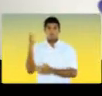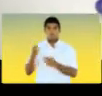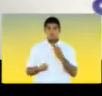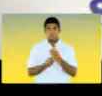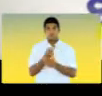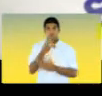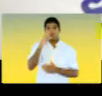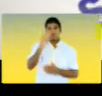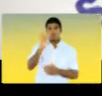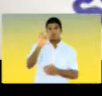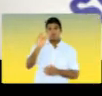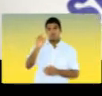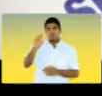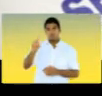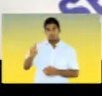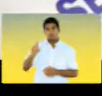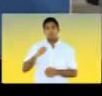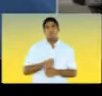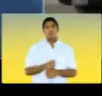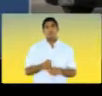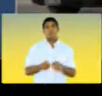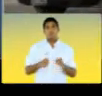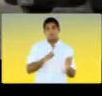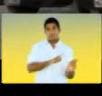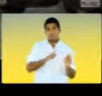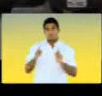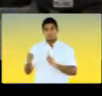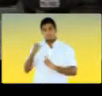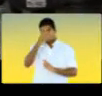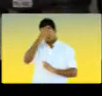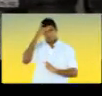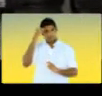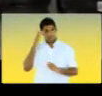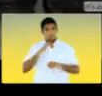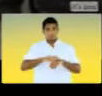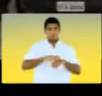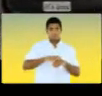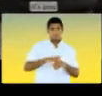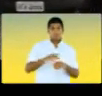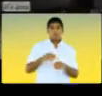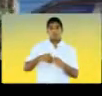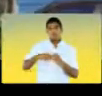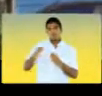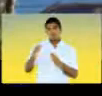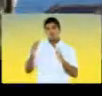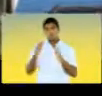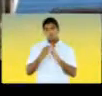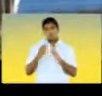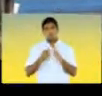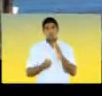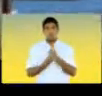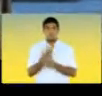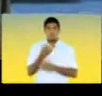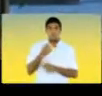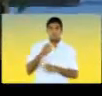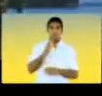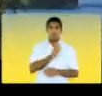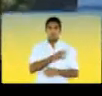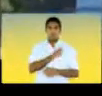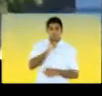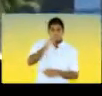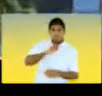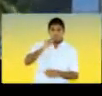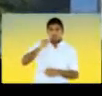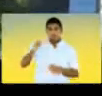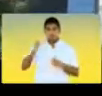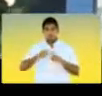o TFD, o transporte para tratamento de pacientes fora do domicílio. Criou o Centro de Diagnóstico do